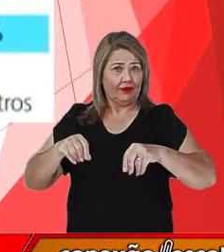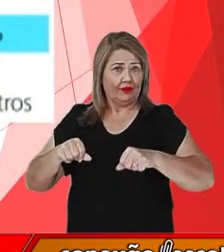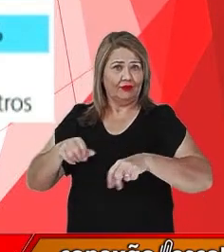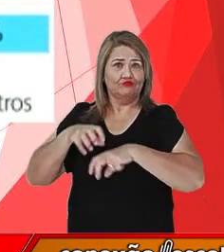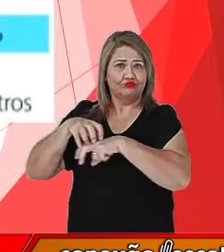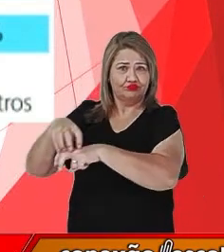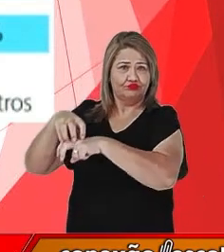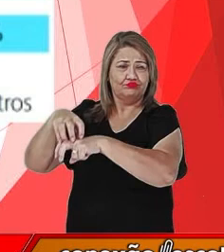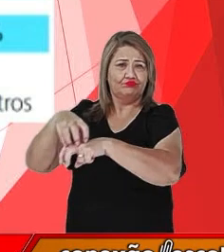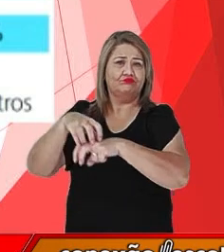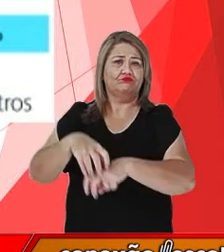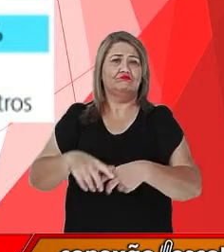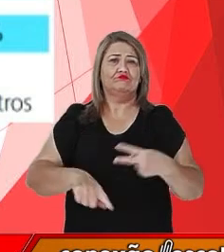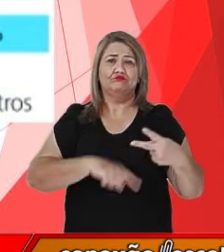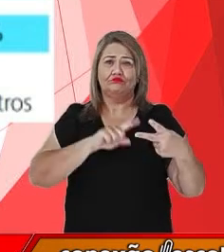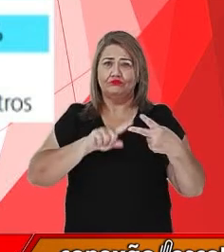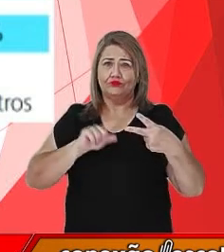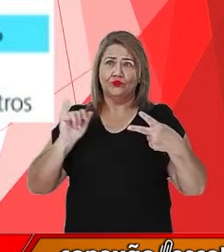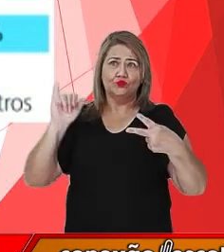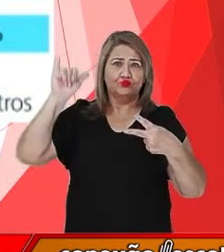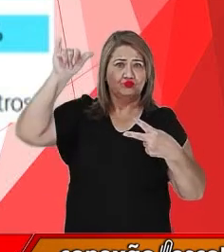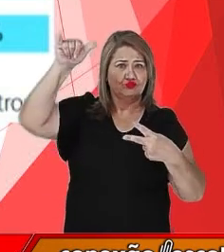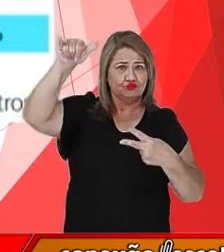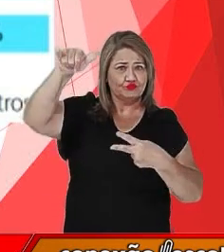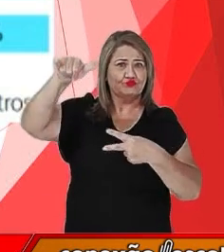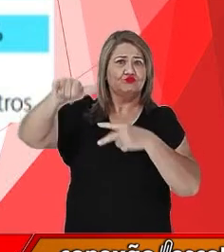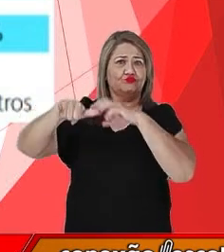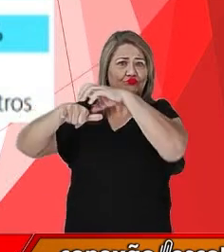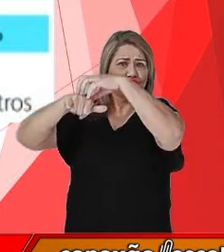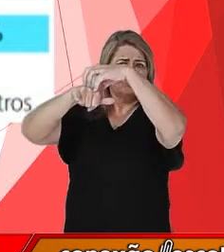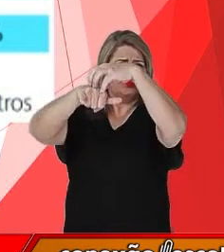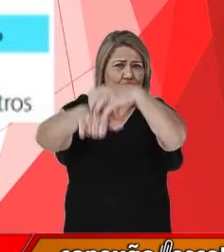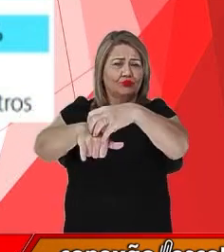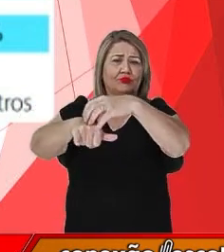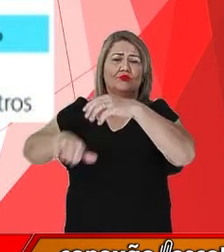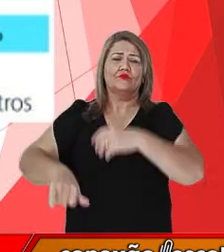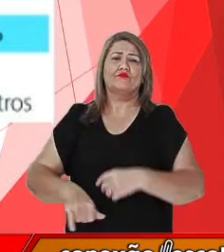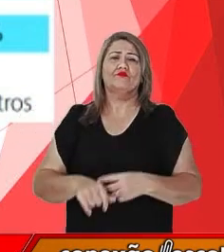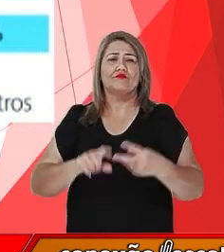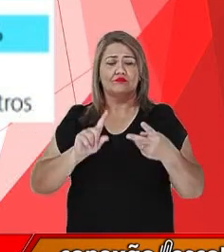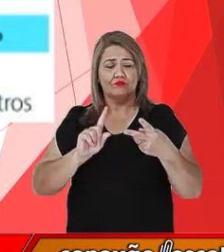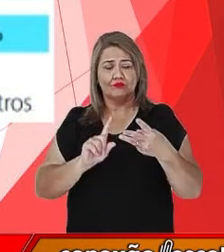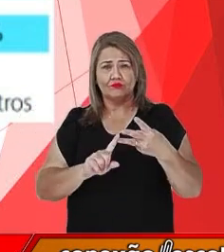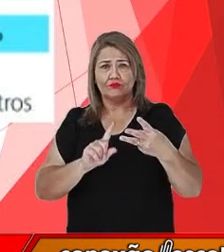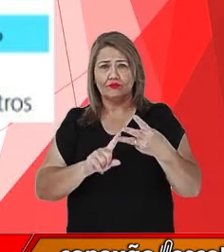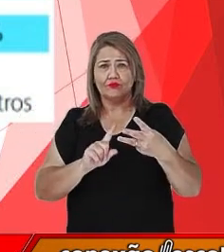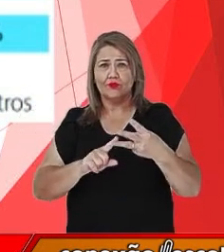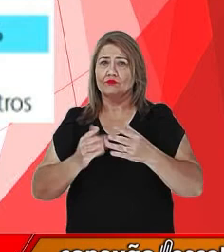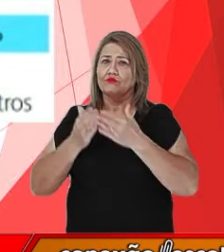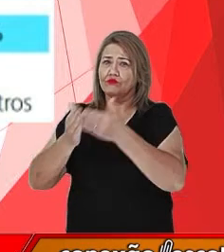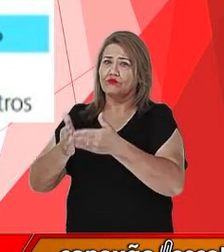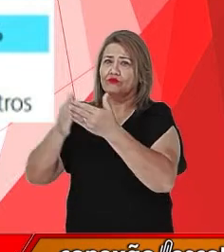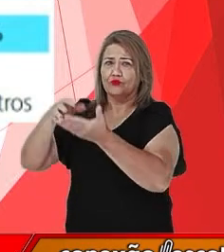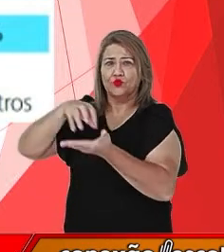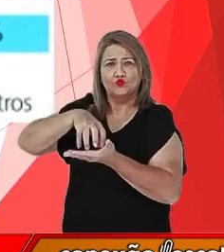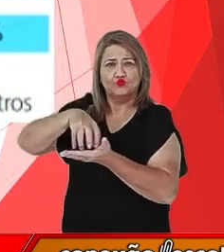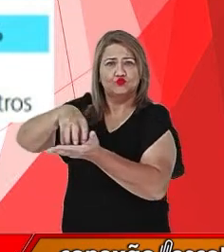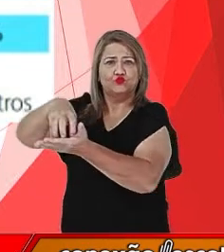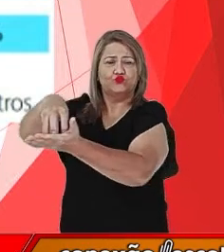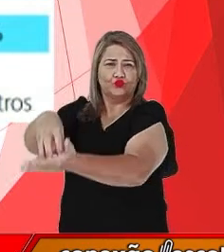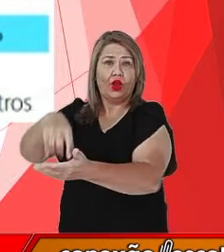terrestres, transportes aéreos e transportes aquáticos, beleza? Aqui no